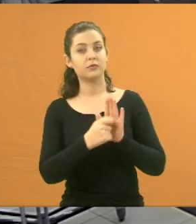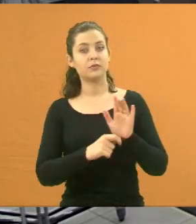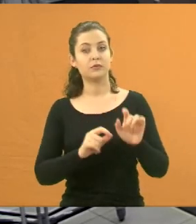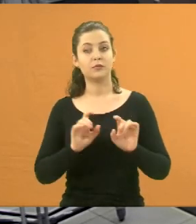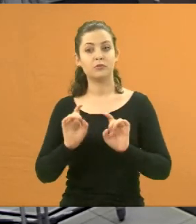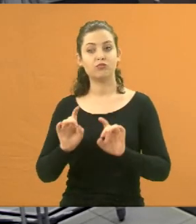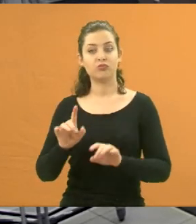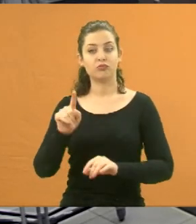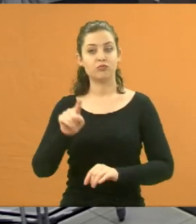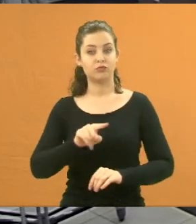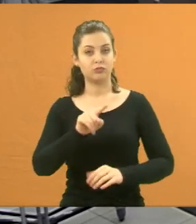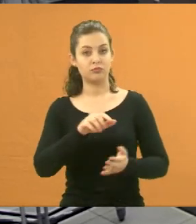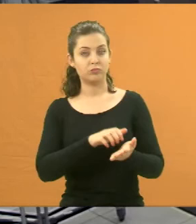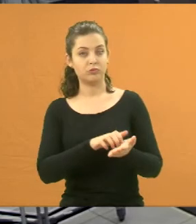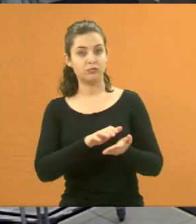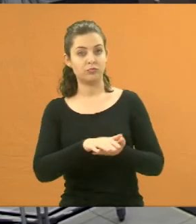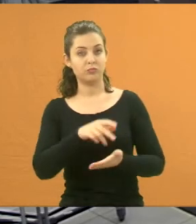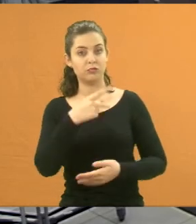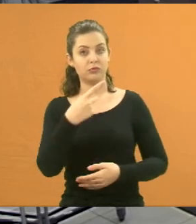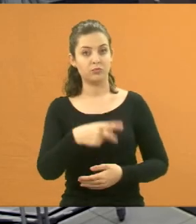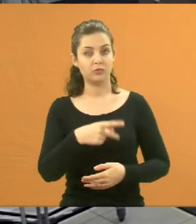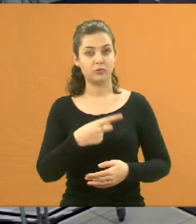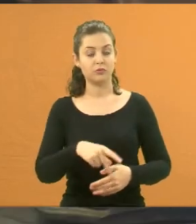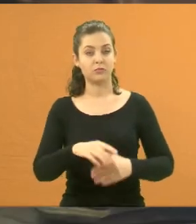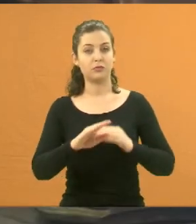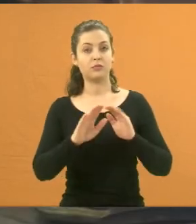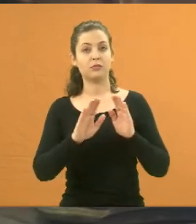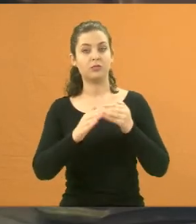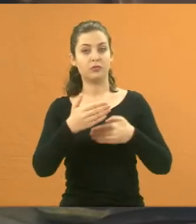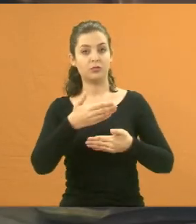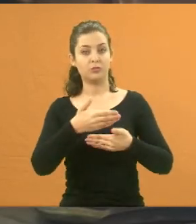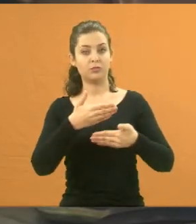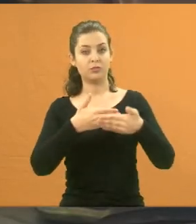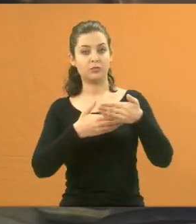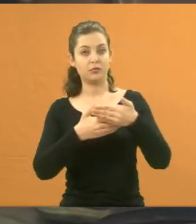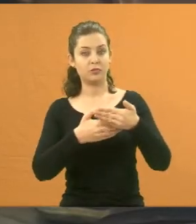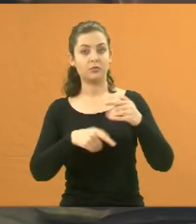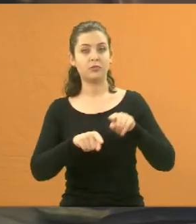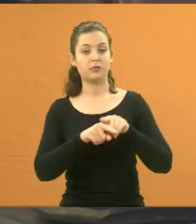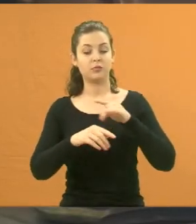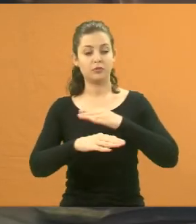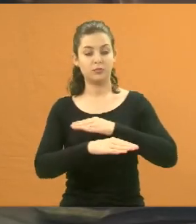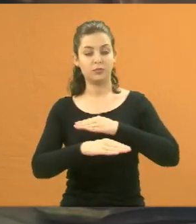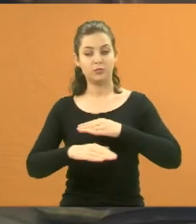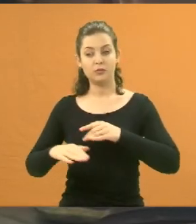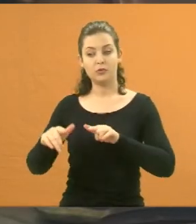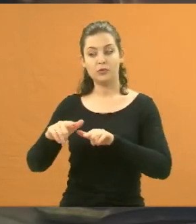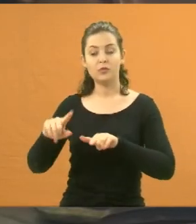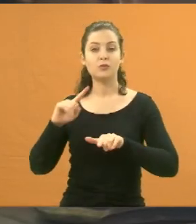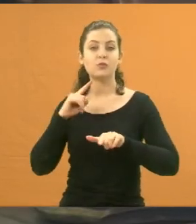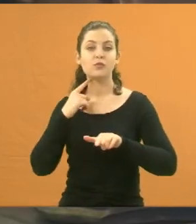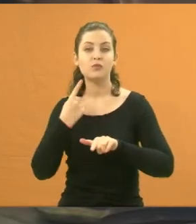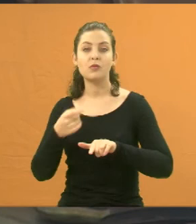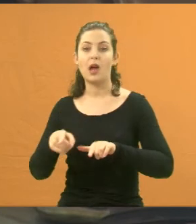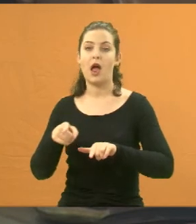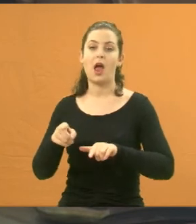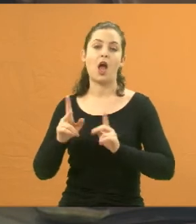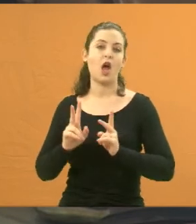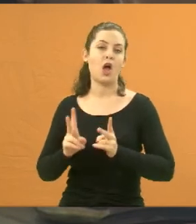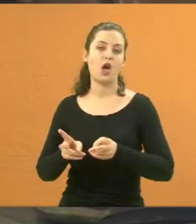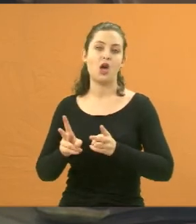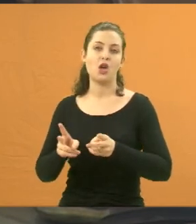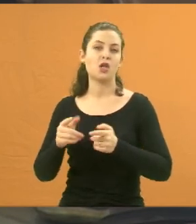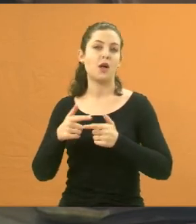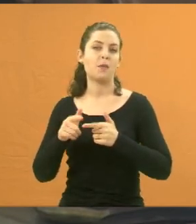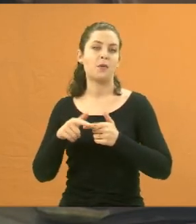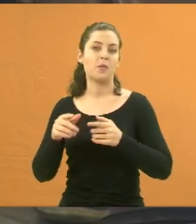a remissão de multa para muro e calçada. Terrenos sujos continuam ainda pendentes, porque esse é um problema